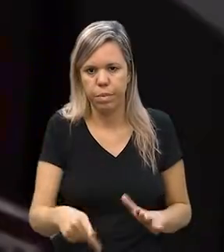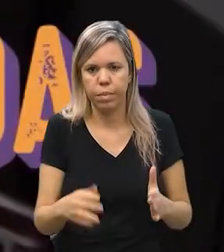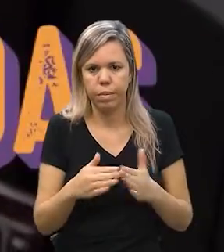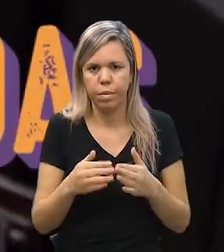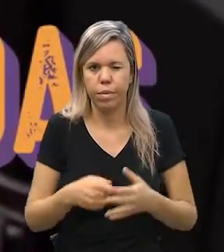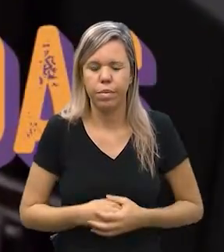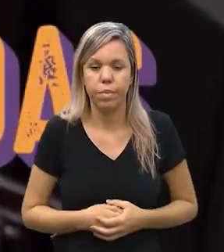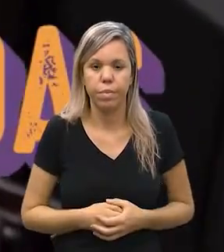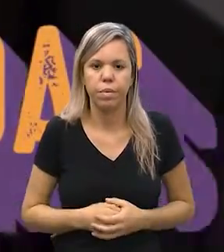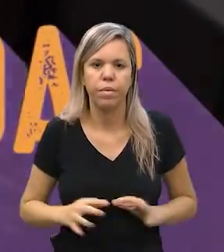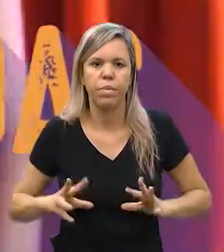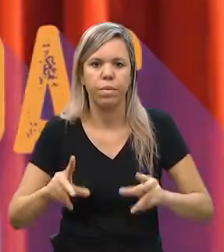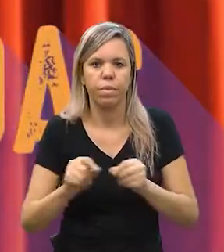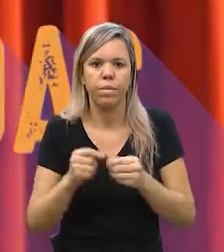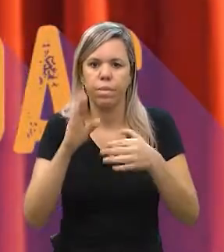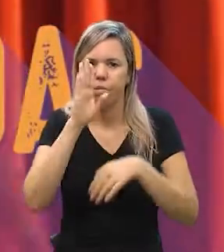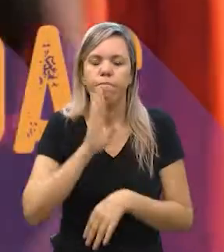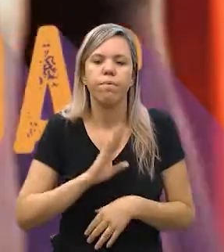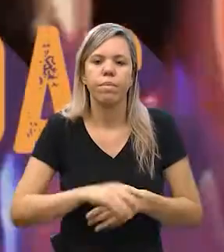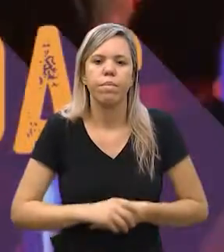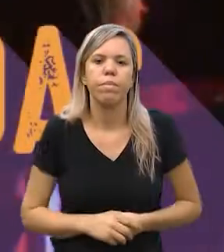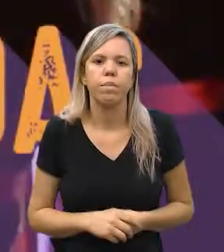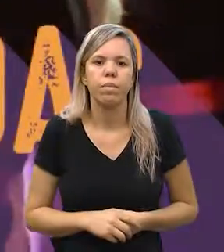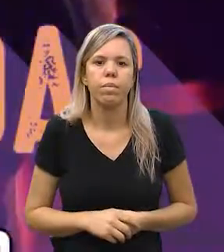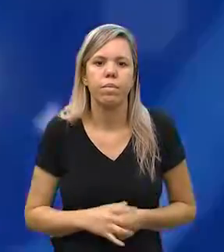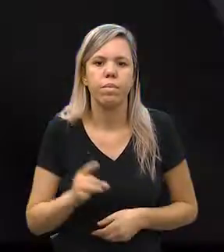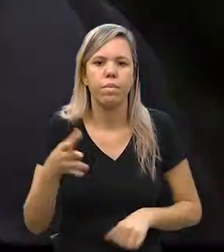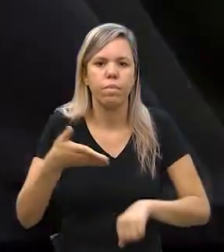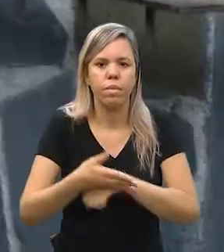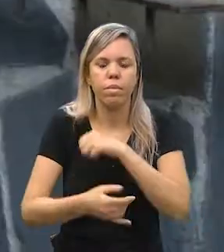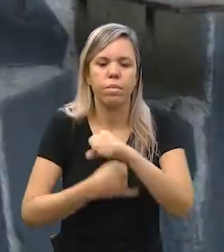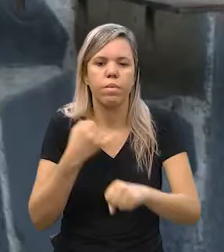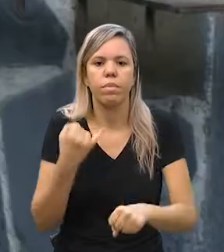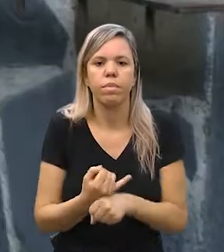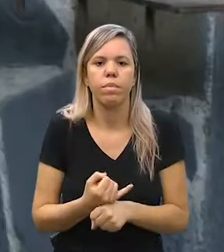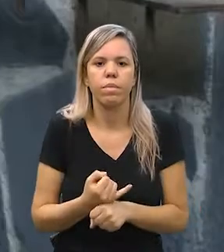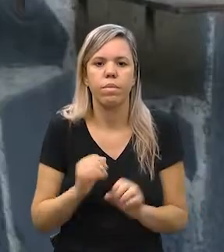sua casa. Tudo isso de graça, hein? Basta acessar o site